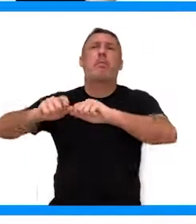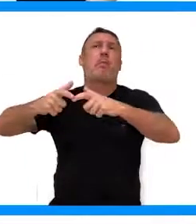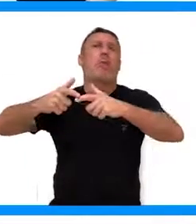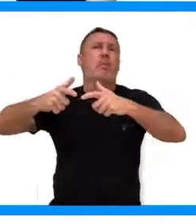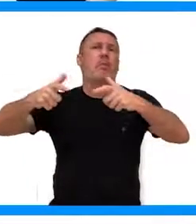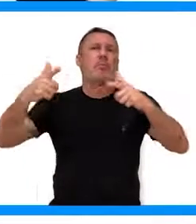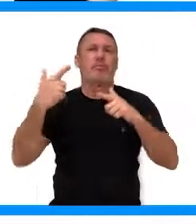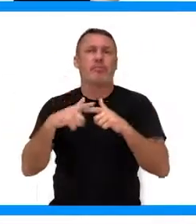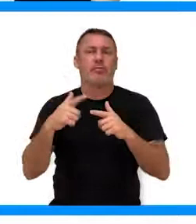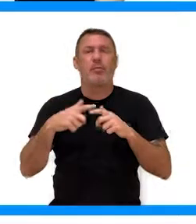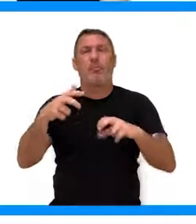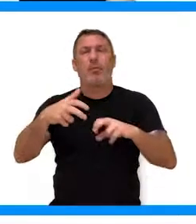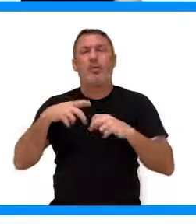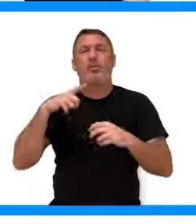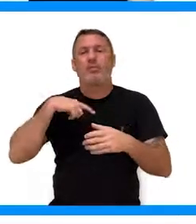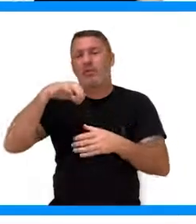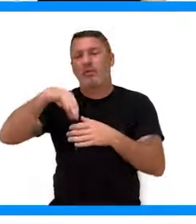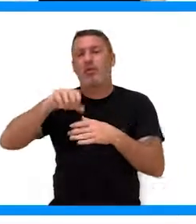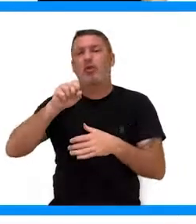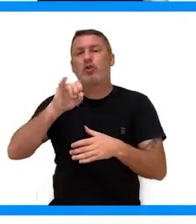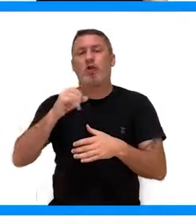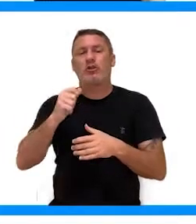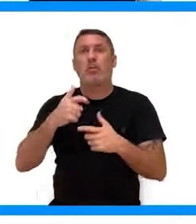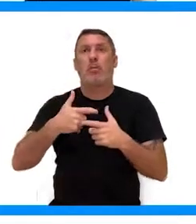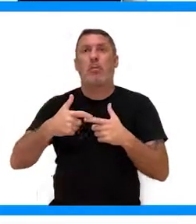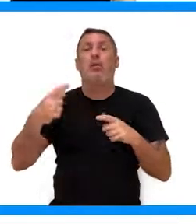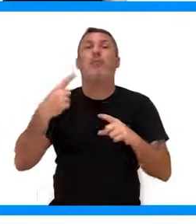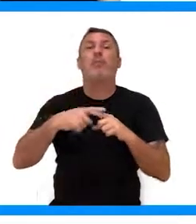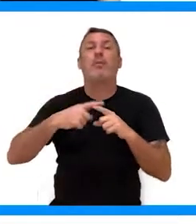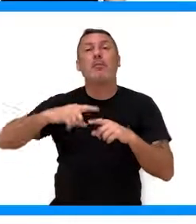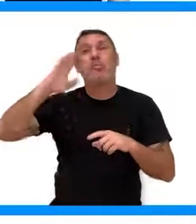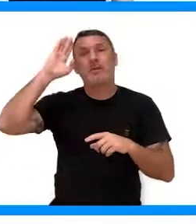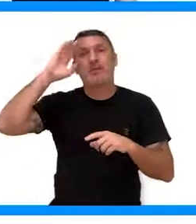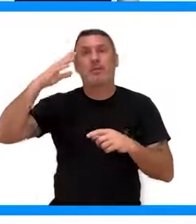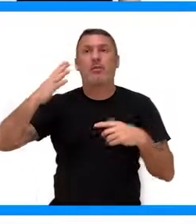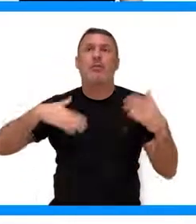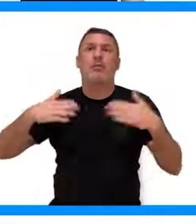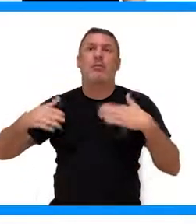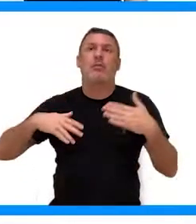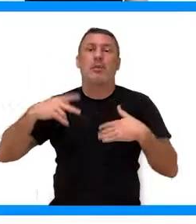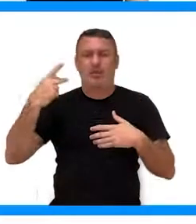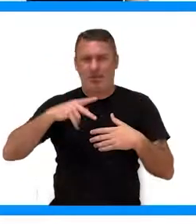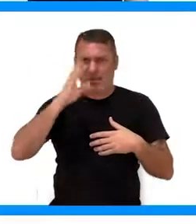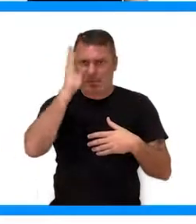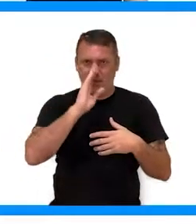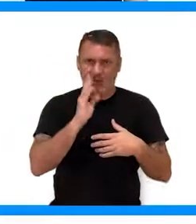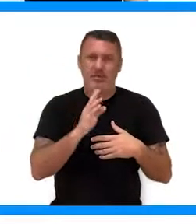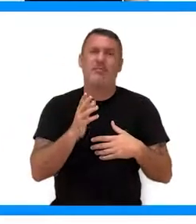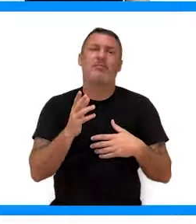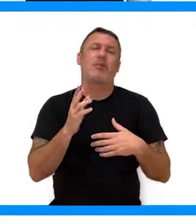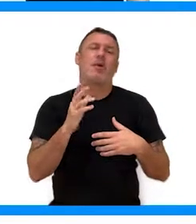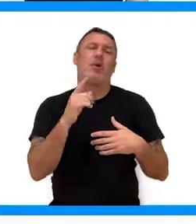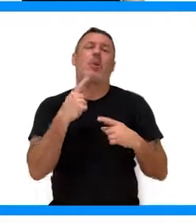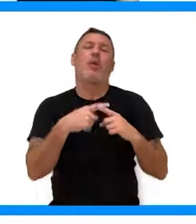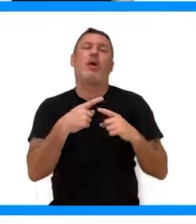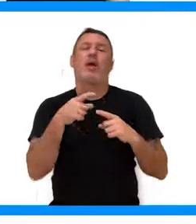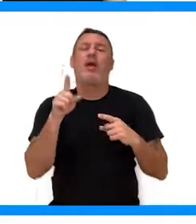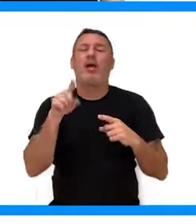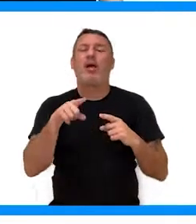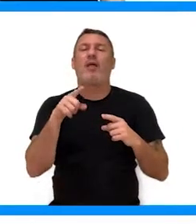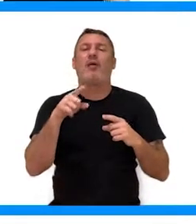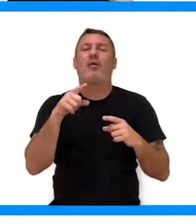propriedades, muitos cultivos de soja, visando atender não só a demanda do mercado interno relacionada à